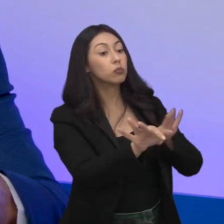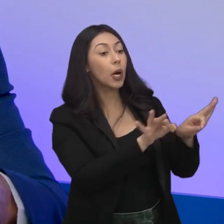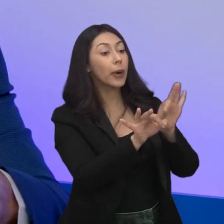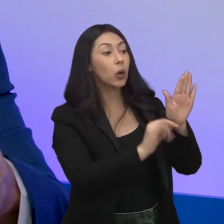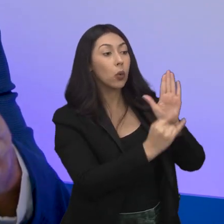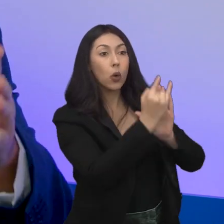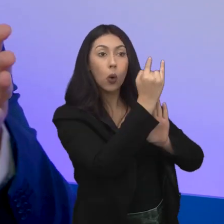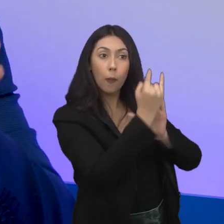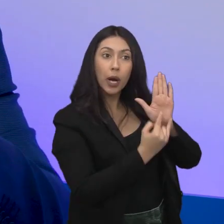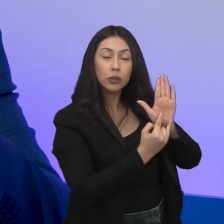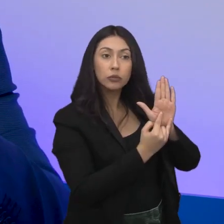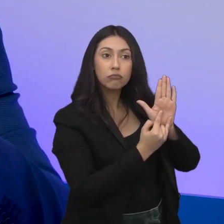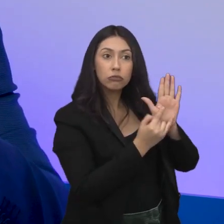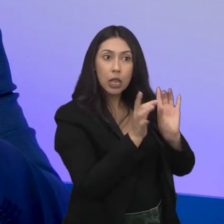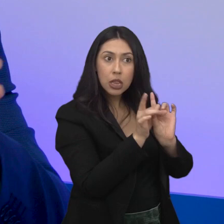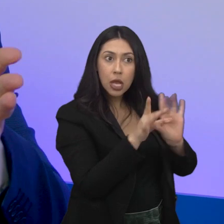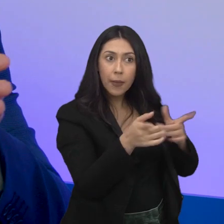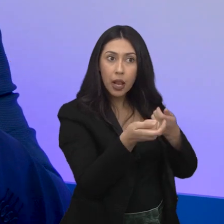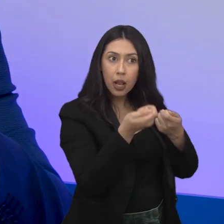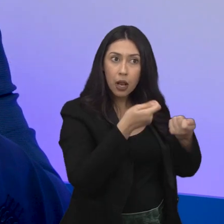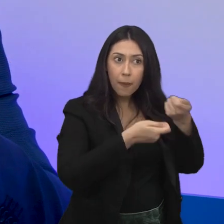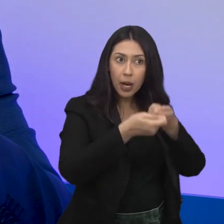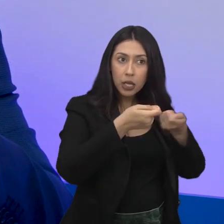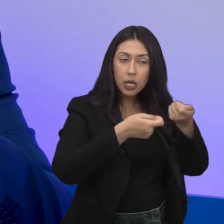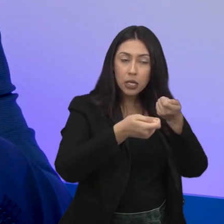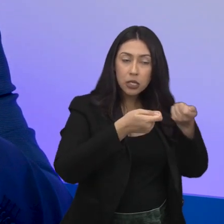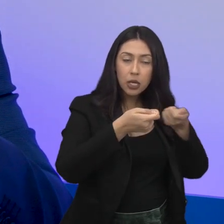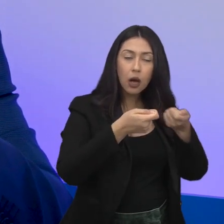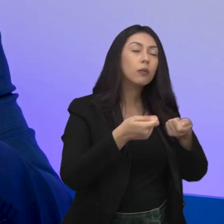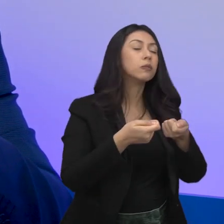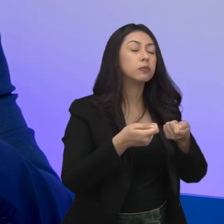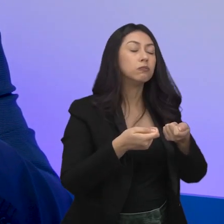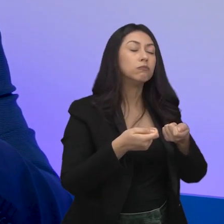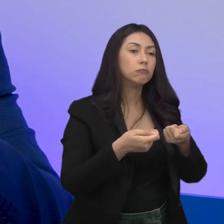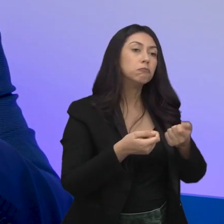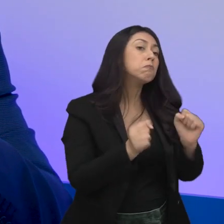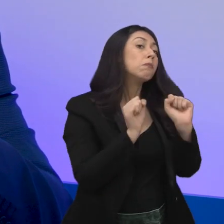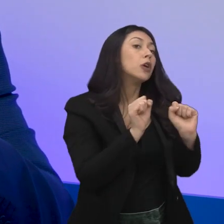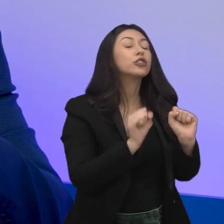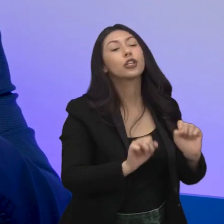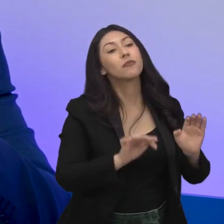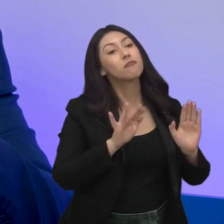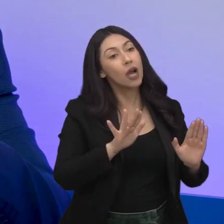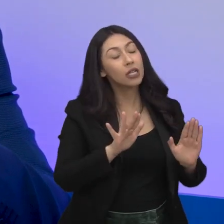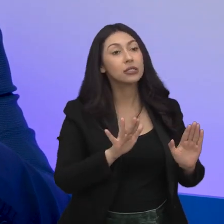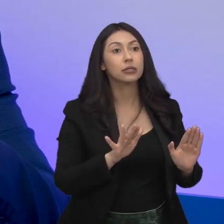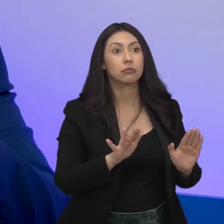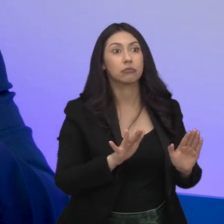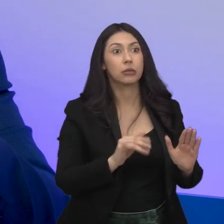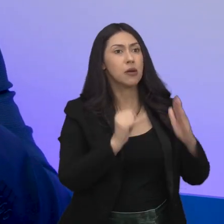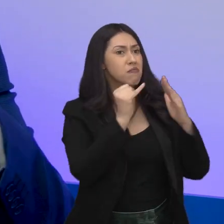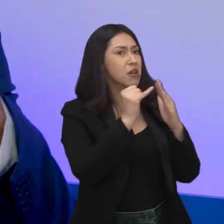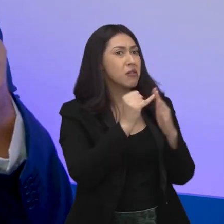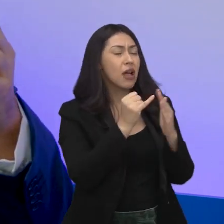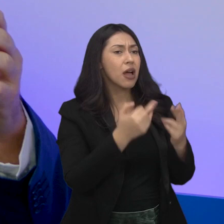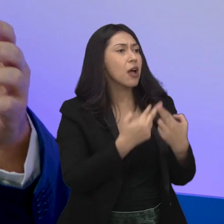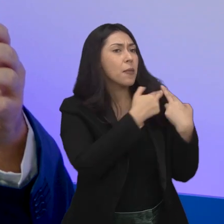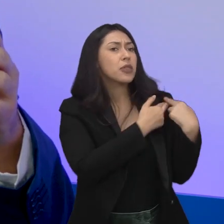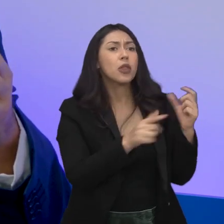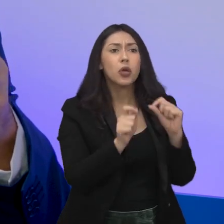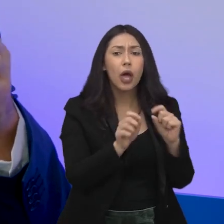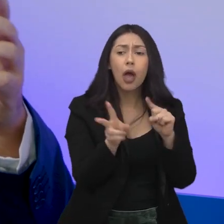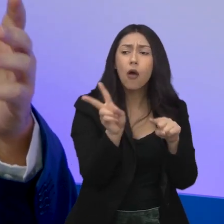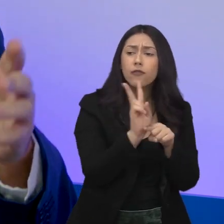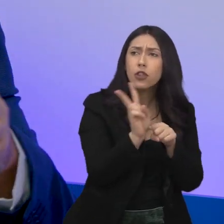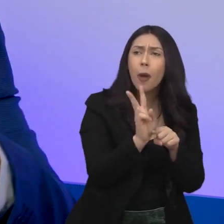do bem. Mas a administração do bem, do imóvel propriamente dito, as pessoas confundem, que é pegar, é vistoria, é ver se